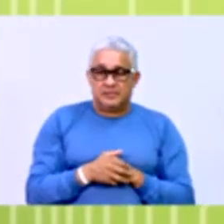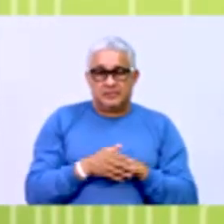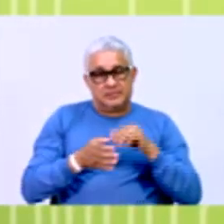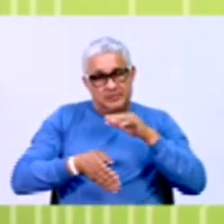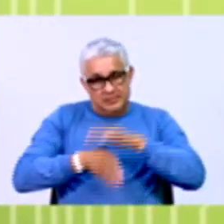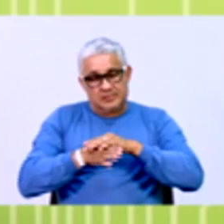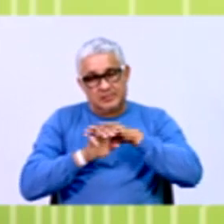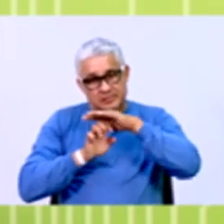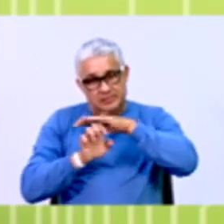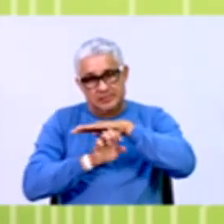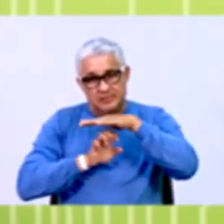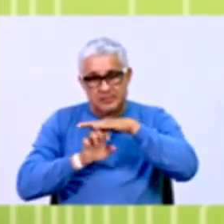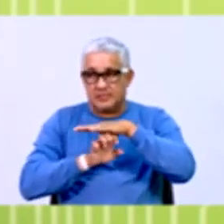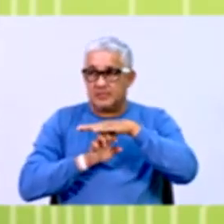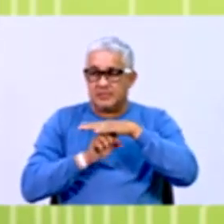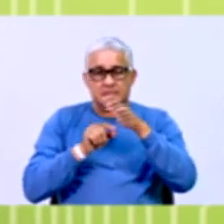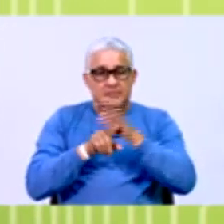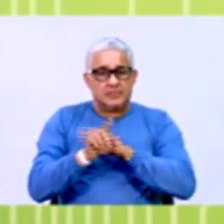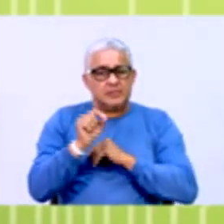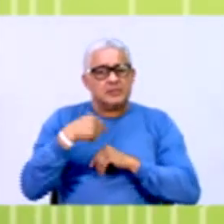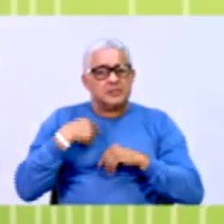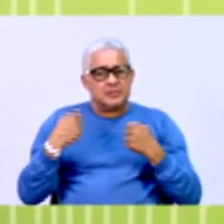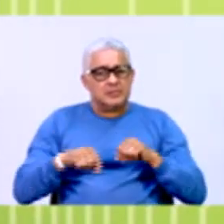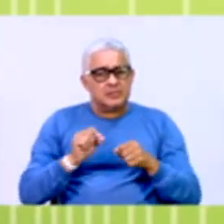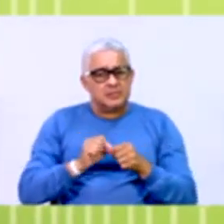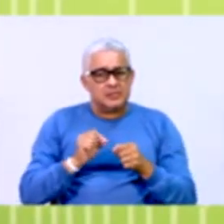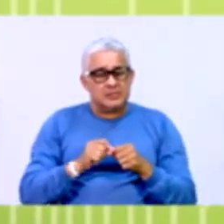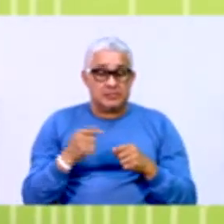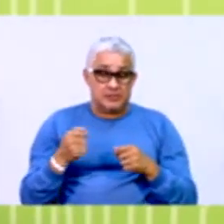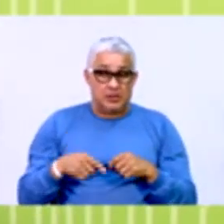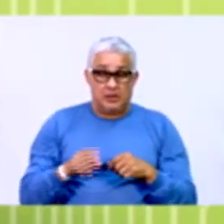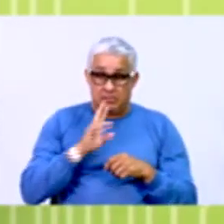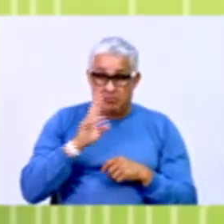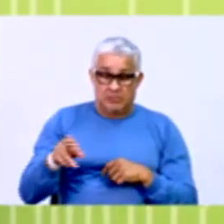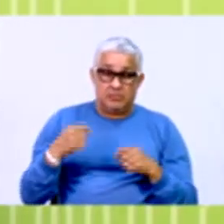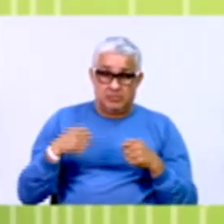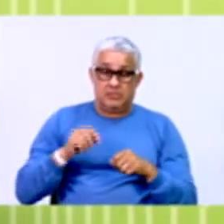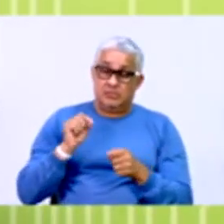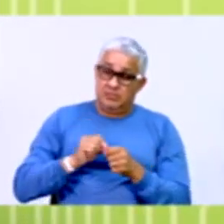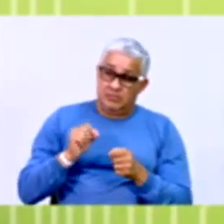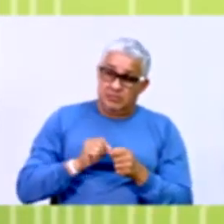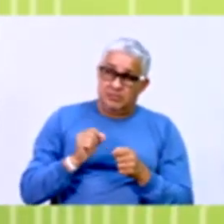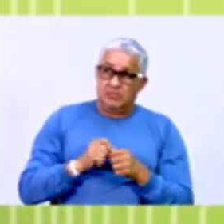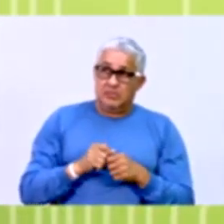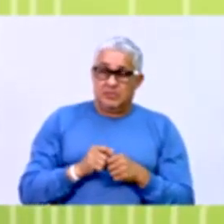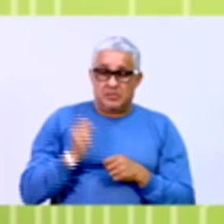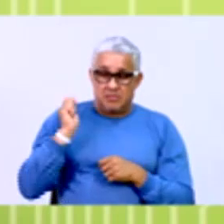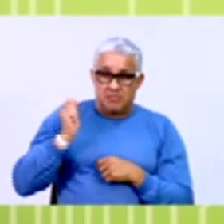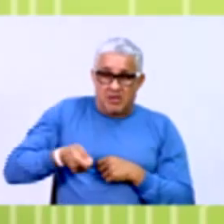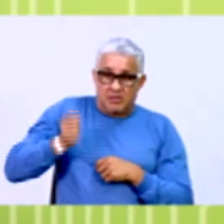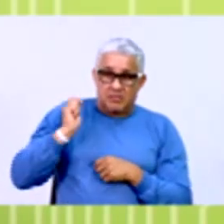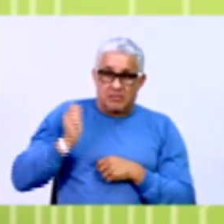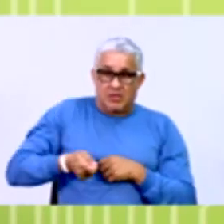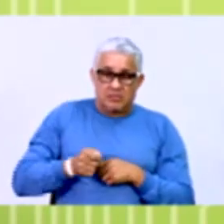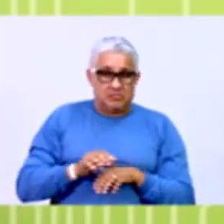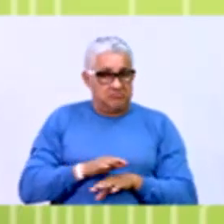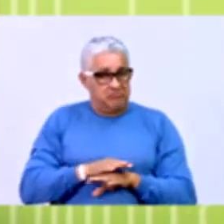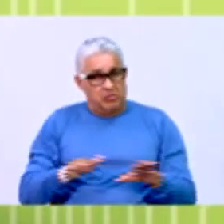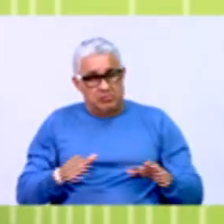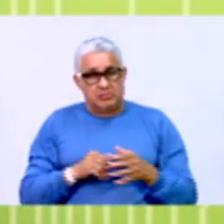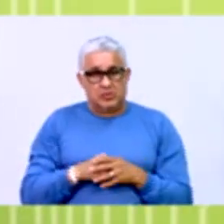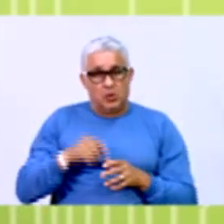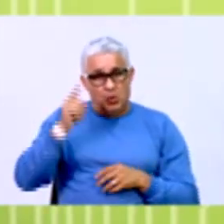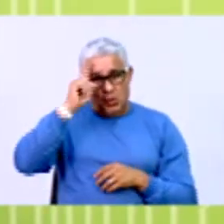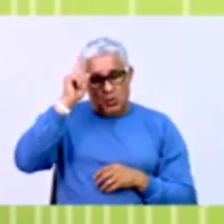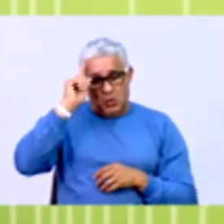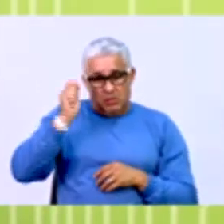e ele perguntou, mas o que eu preciso fazer? Não, você precisa fazer isso, você precisa bater com o martelinho aqui e todo